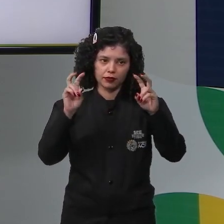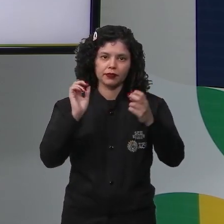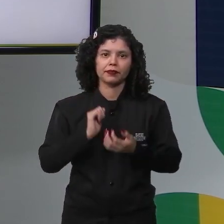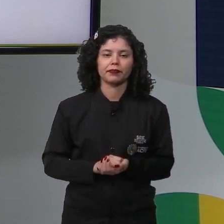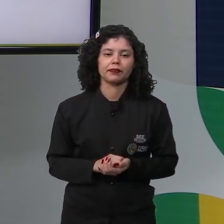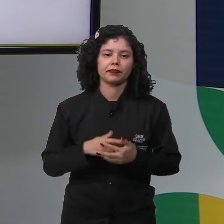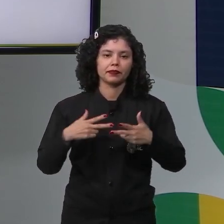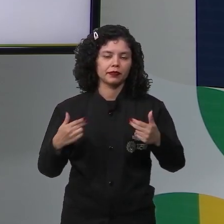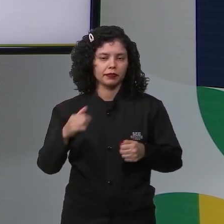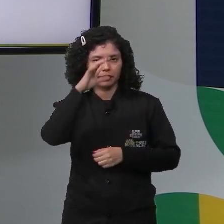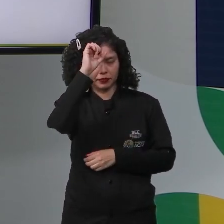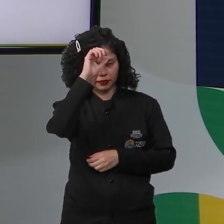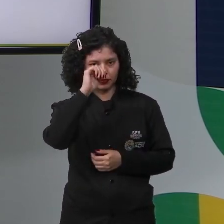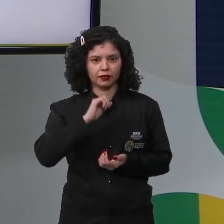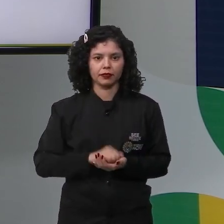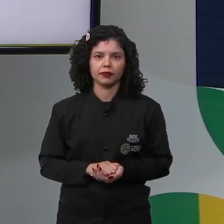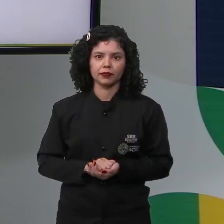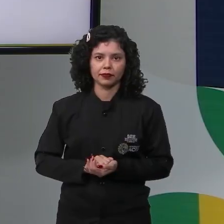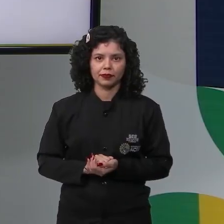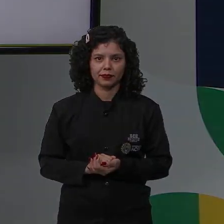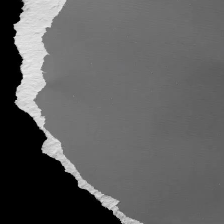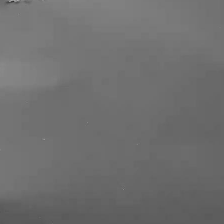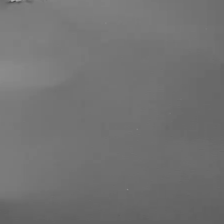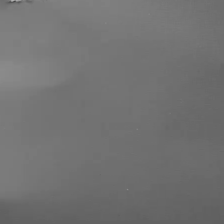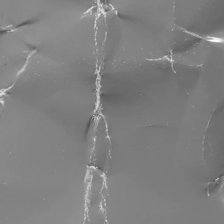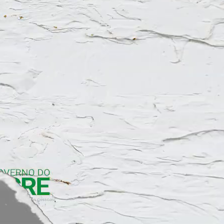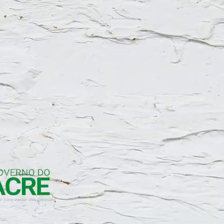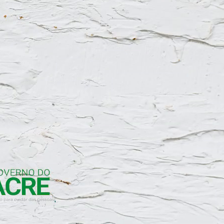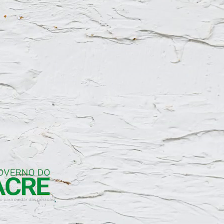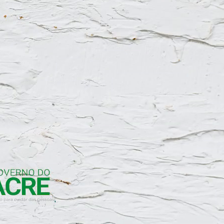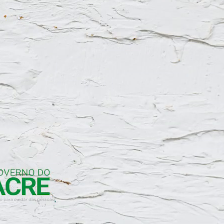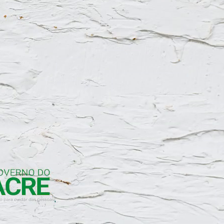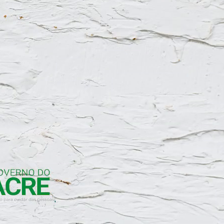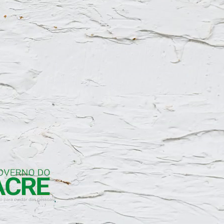desse objeto de conhecimento.